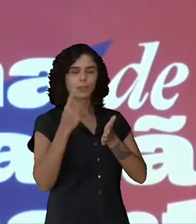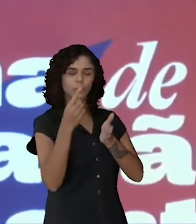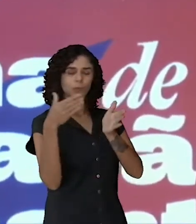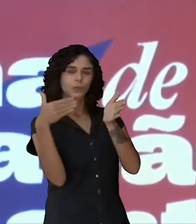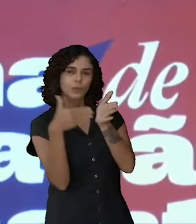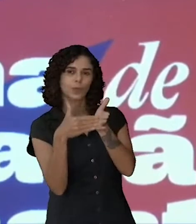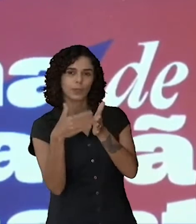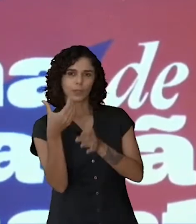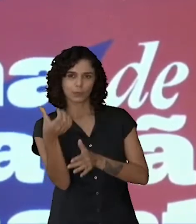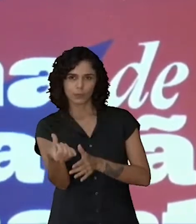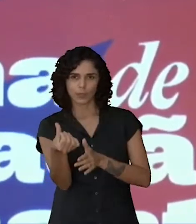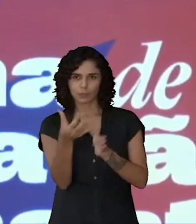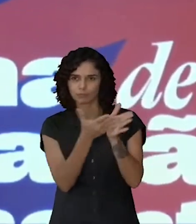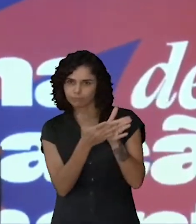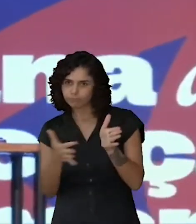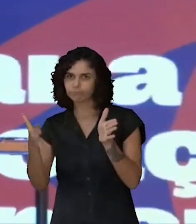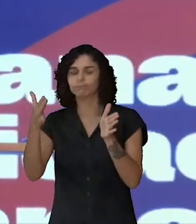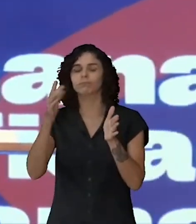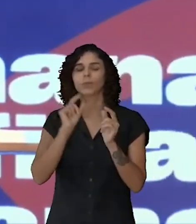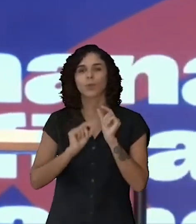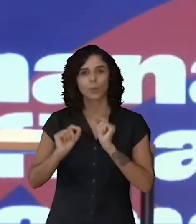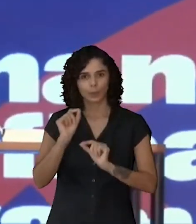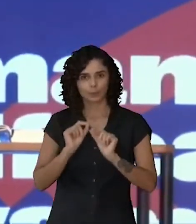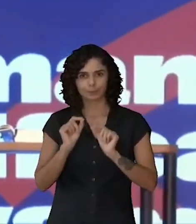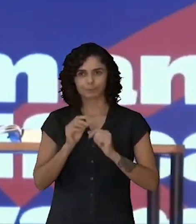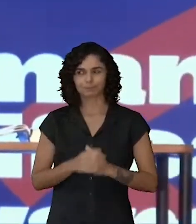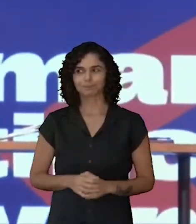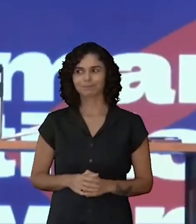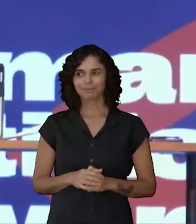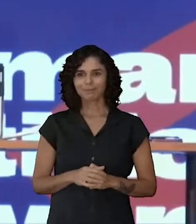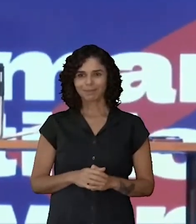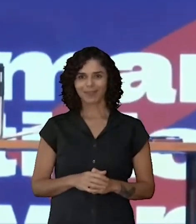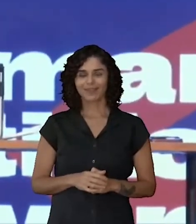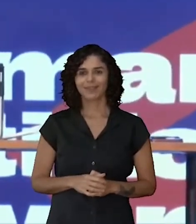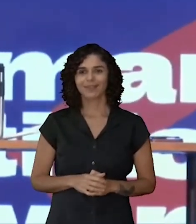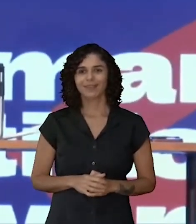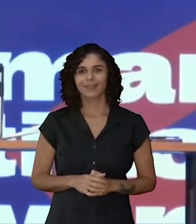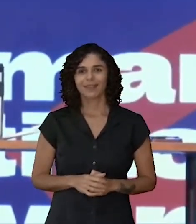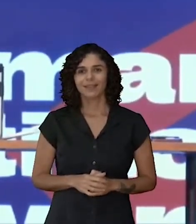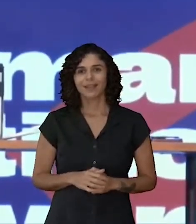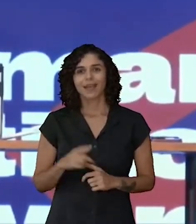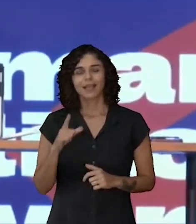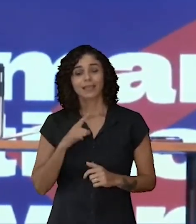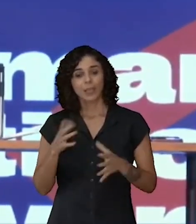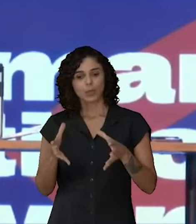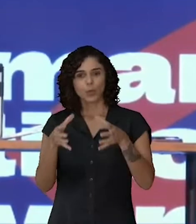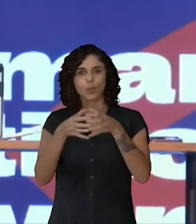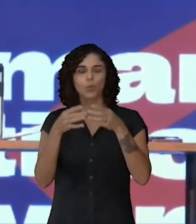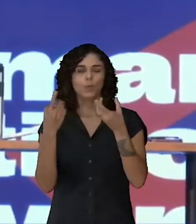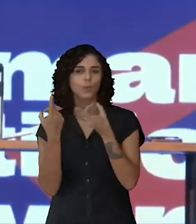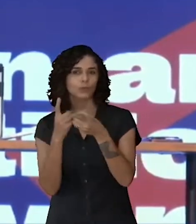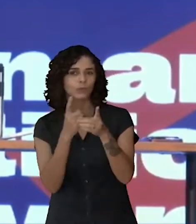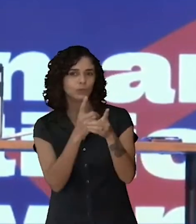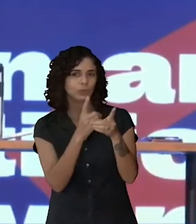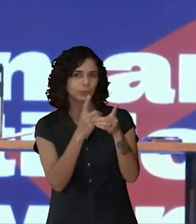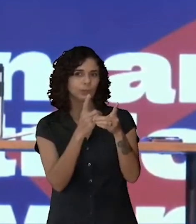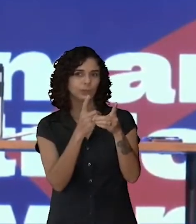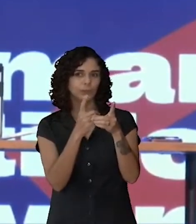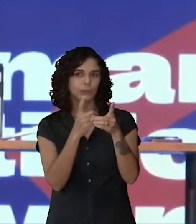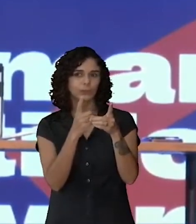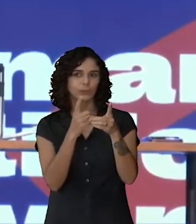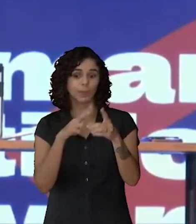versículo 6. Tem aqui, o texto diz, um grupo de discípulos que Paulo encontra.